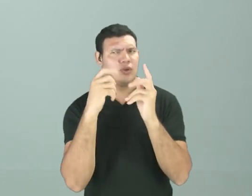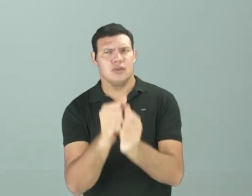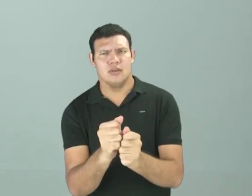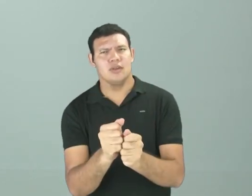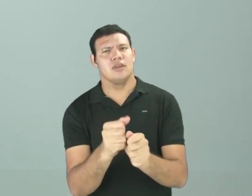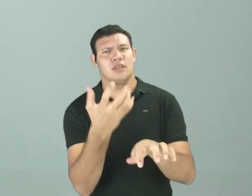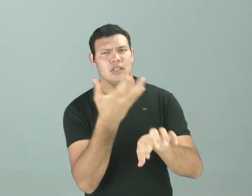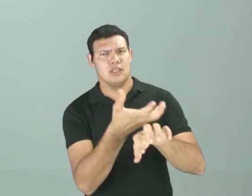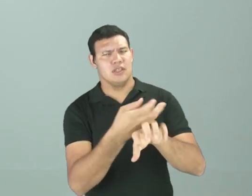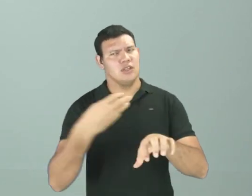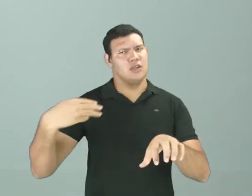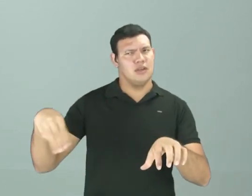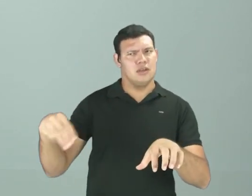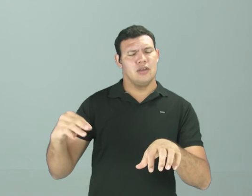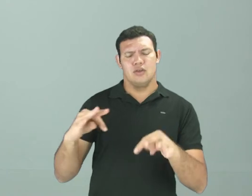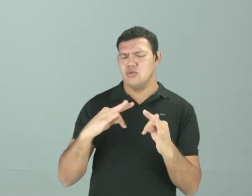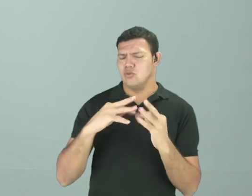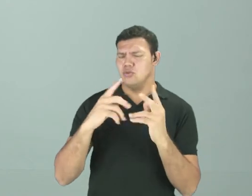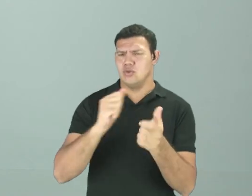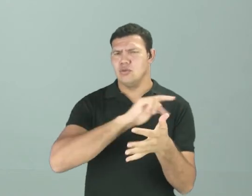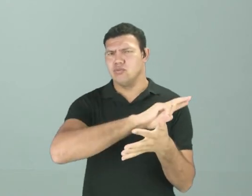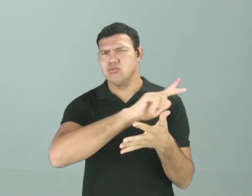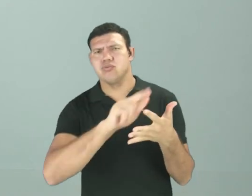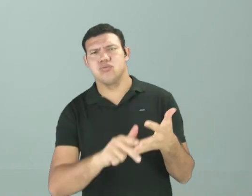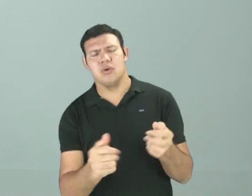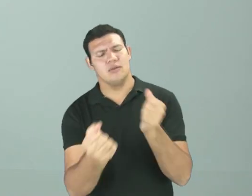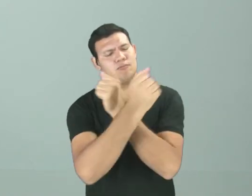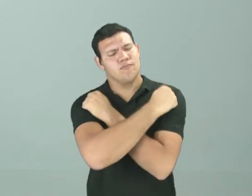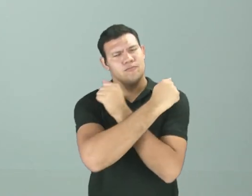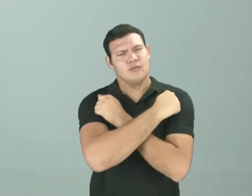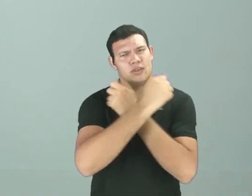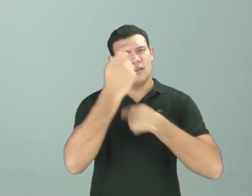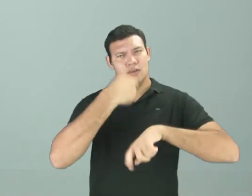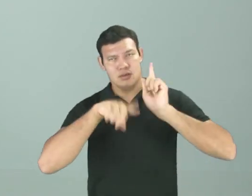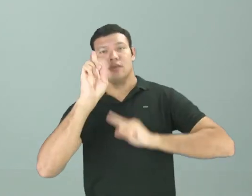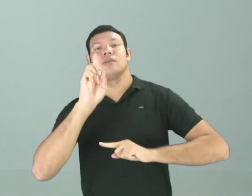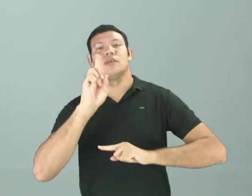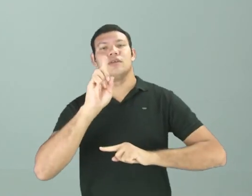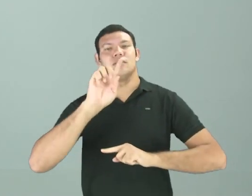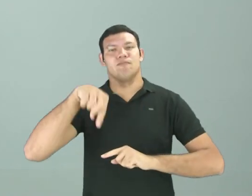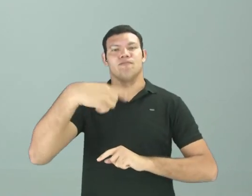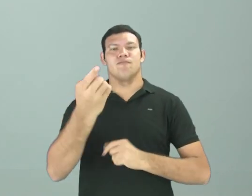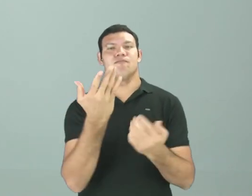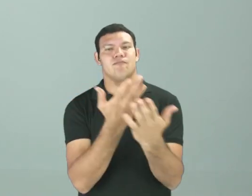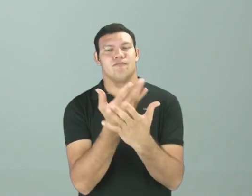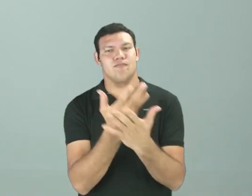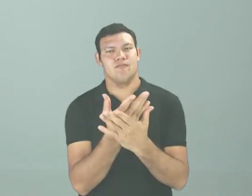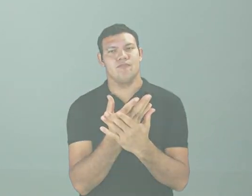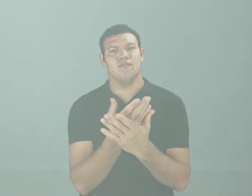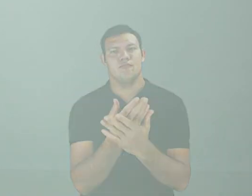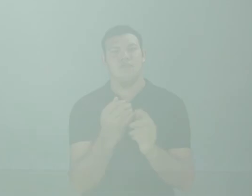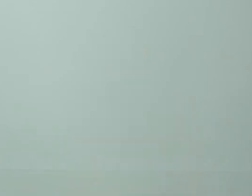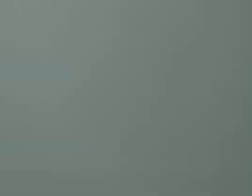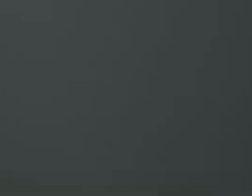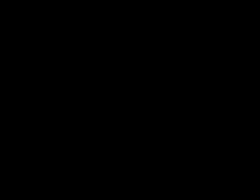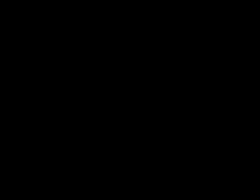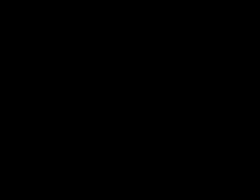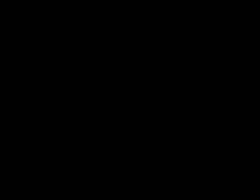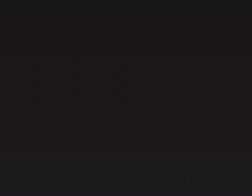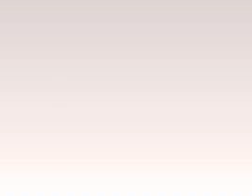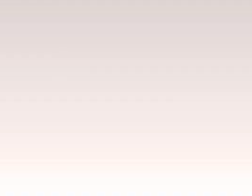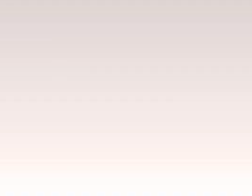de todas as disciplinas, tá ok? Um grande abraço, sucesso a todos e até a próxima, se Deus quiser. Valeu!